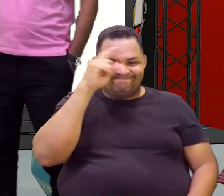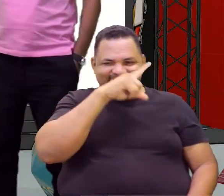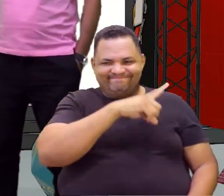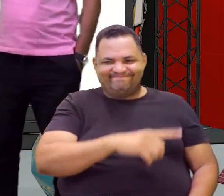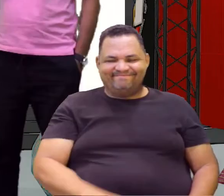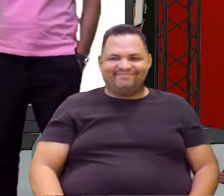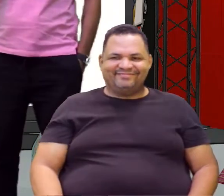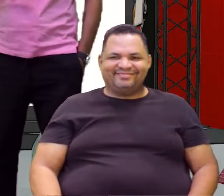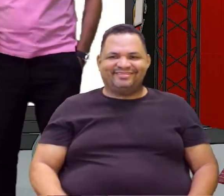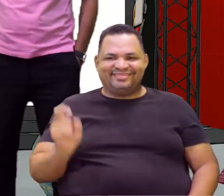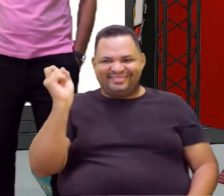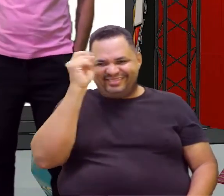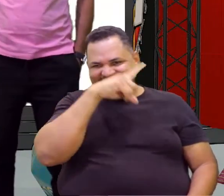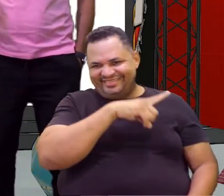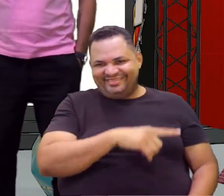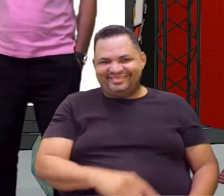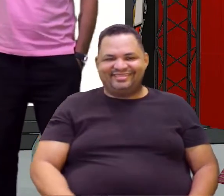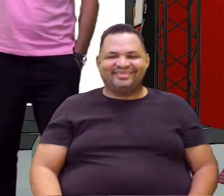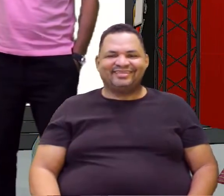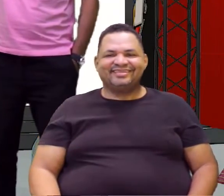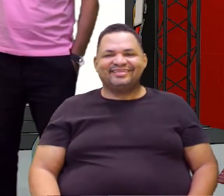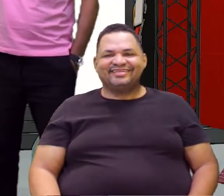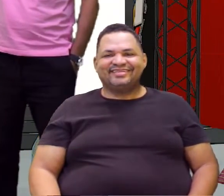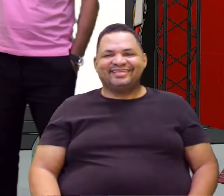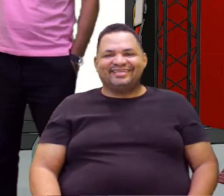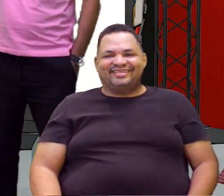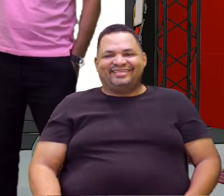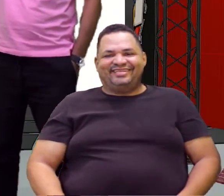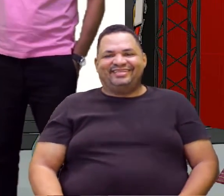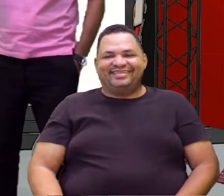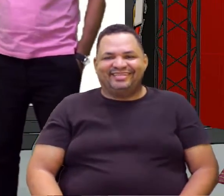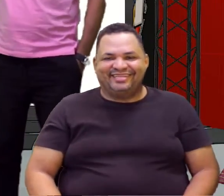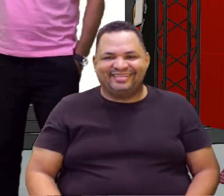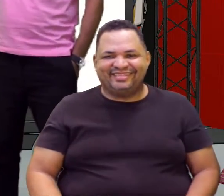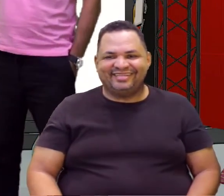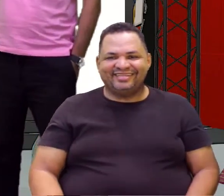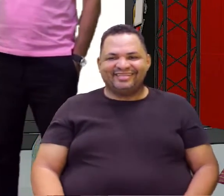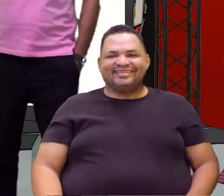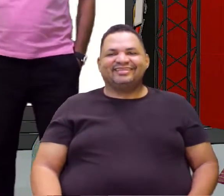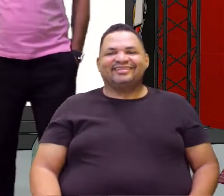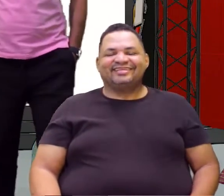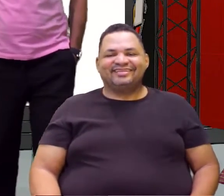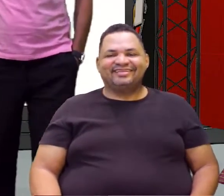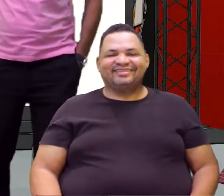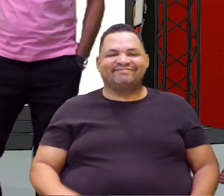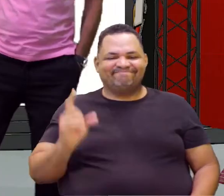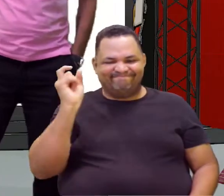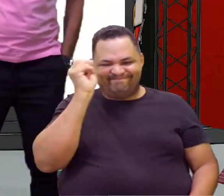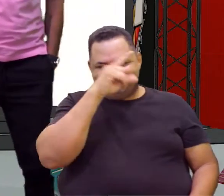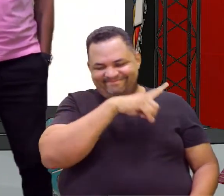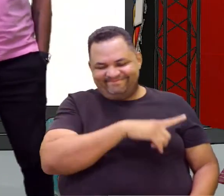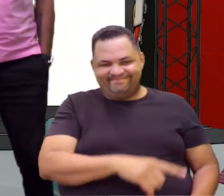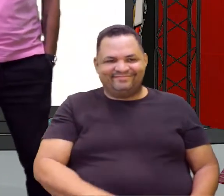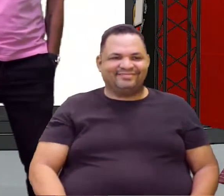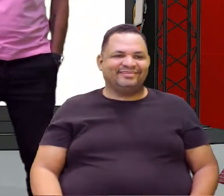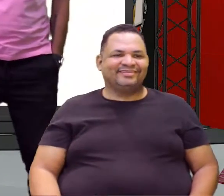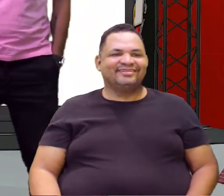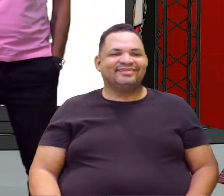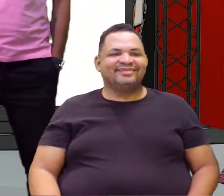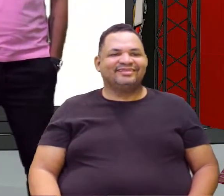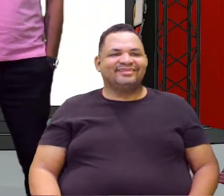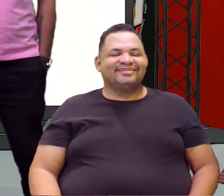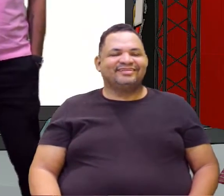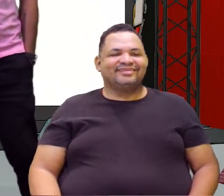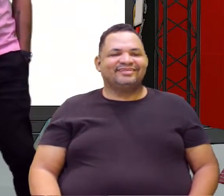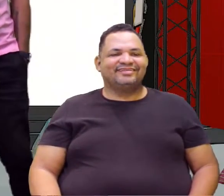O dele tá mais difícil, que é mais rápido. O dele tá mais O difícil. meu tá pouco difícil. O dele tá... Ai, legal, né?